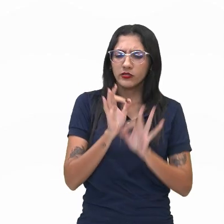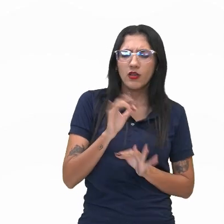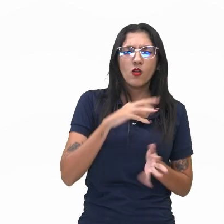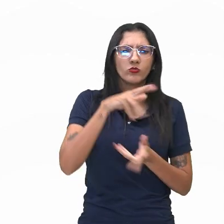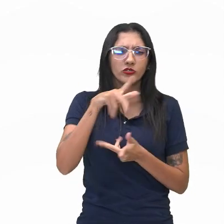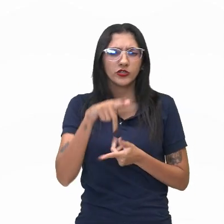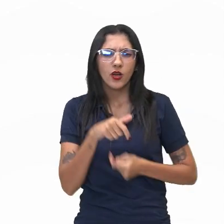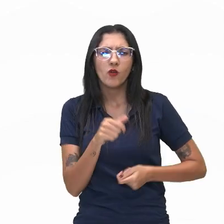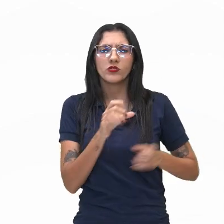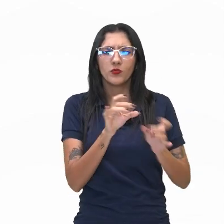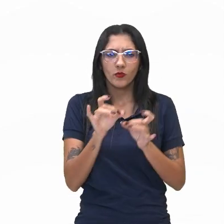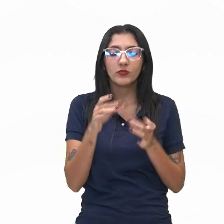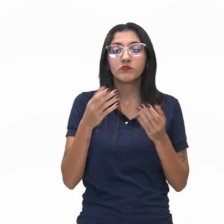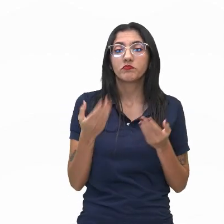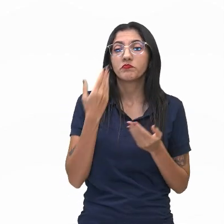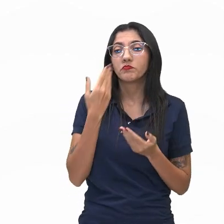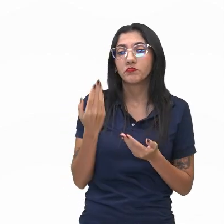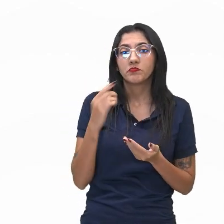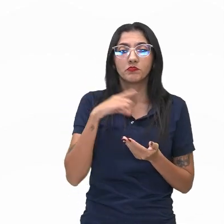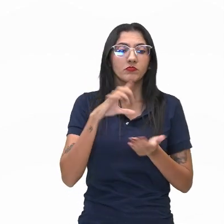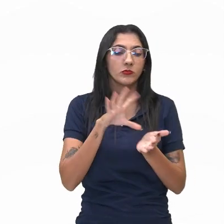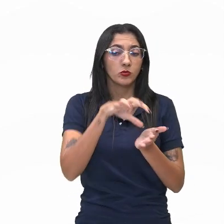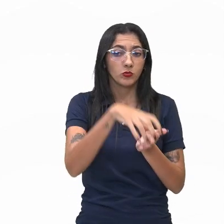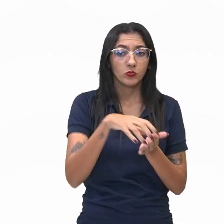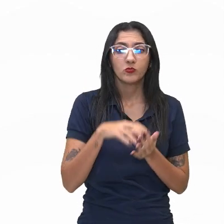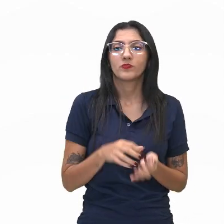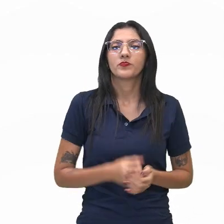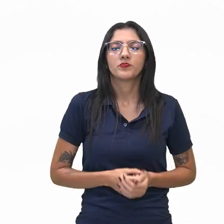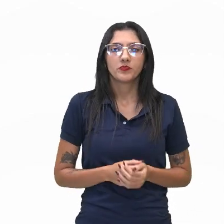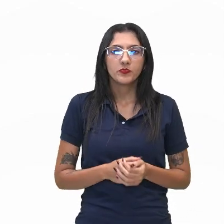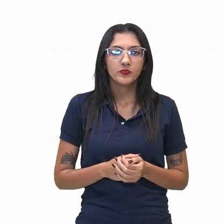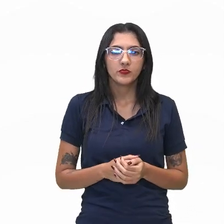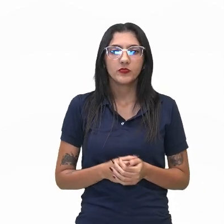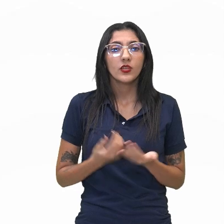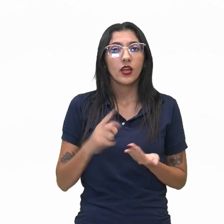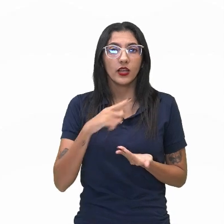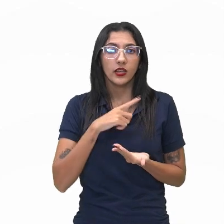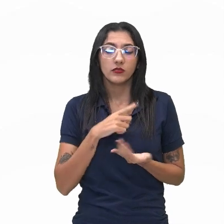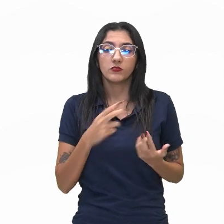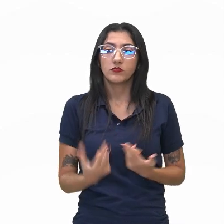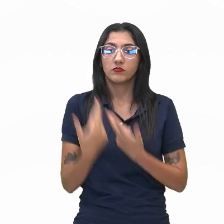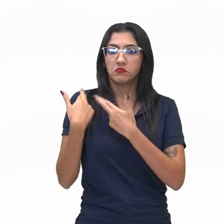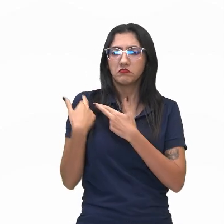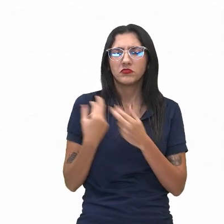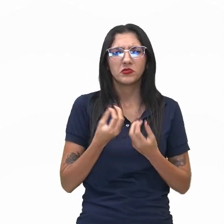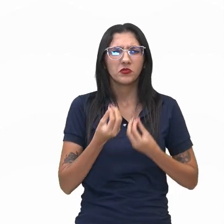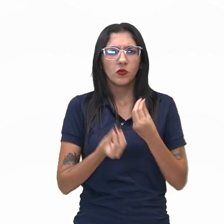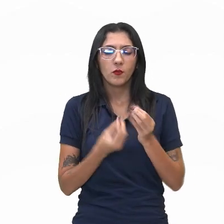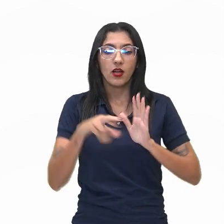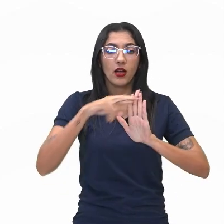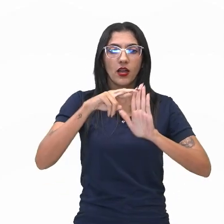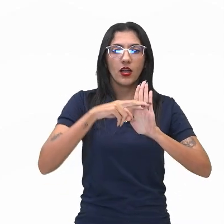OMC, gente, é uma organização internacional, tá? Que trata ali das regras do comércio entre